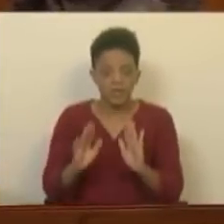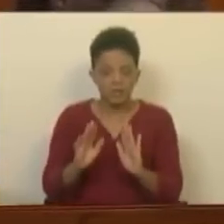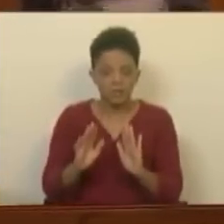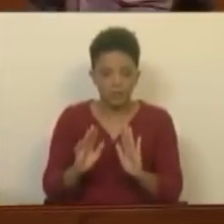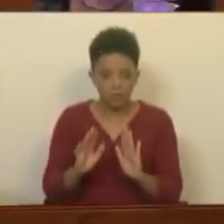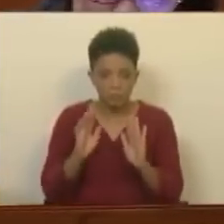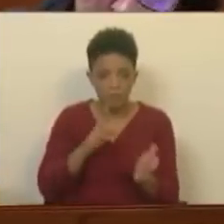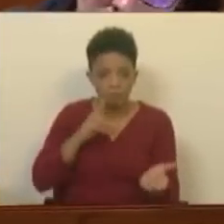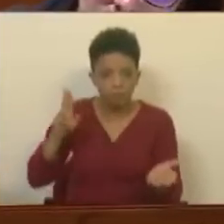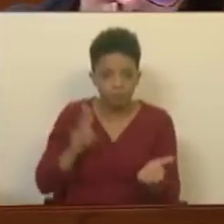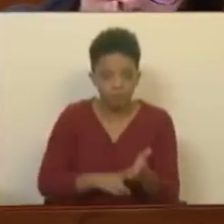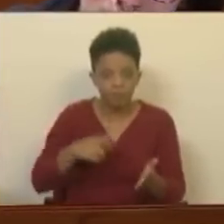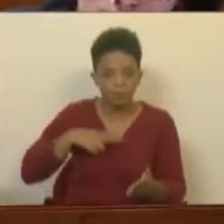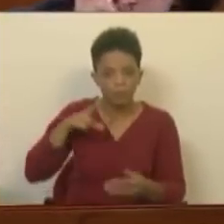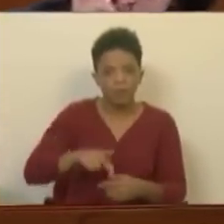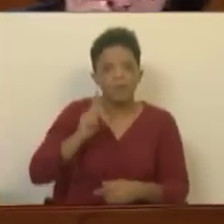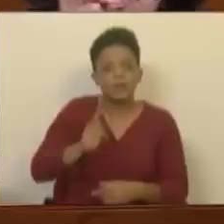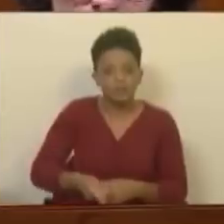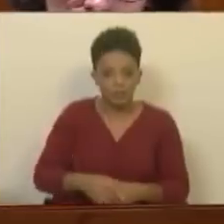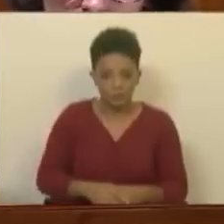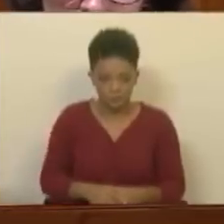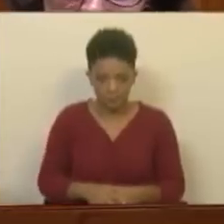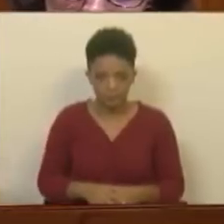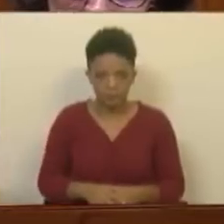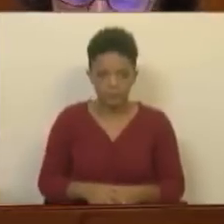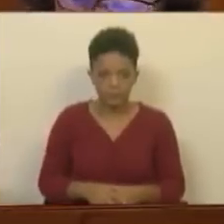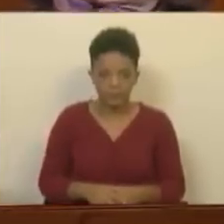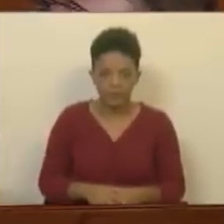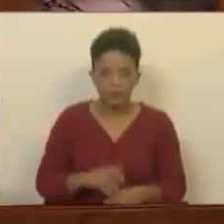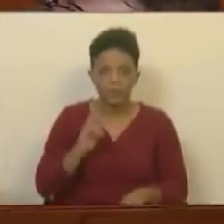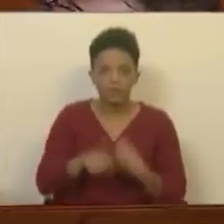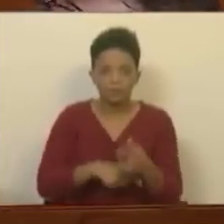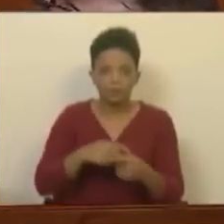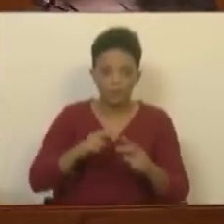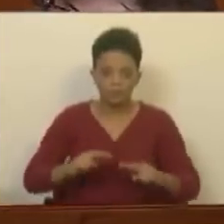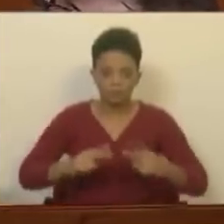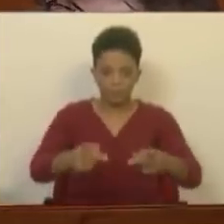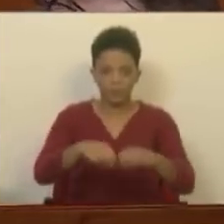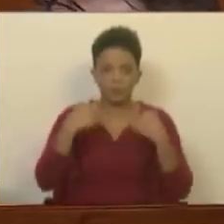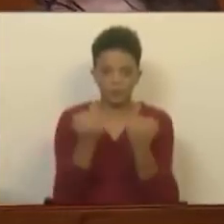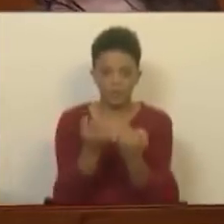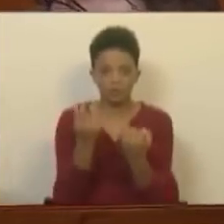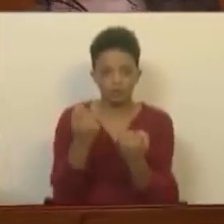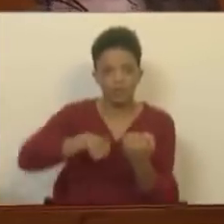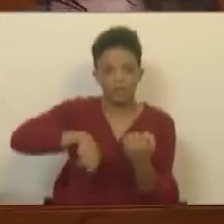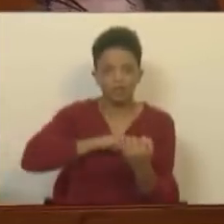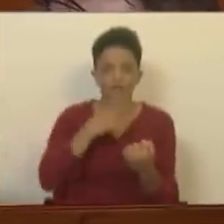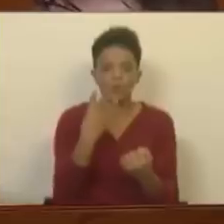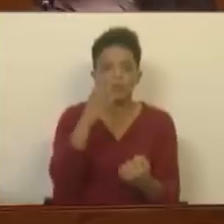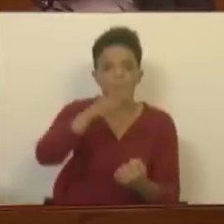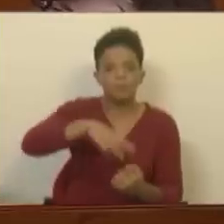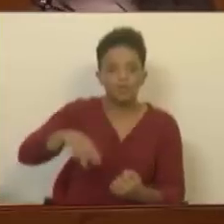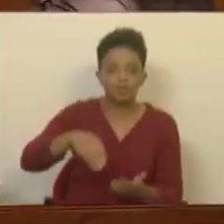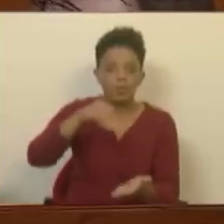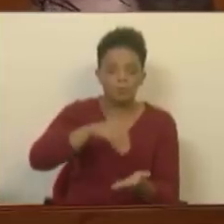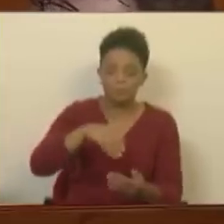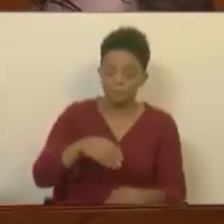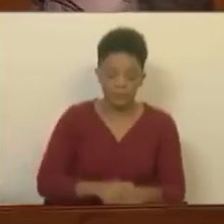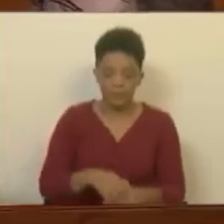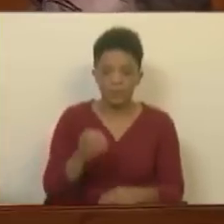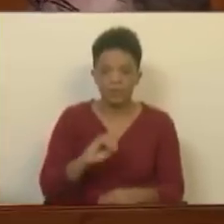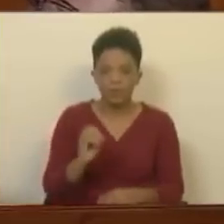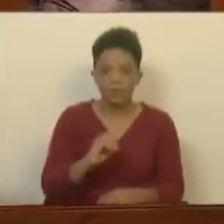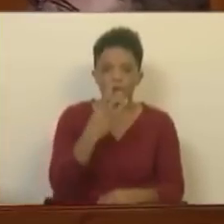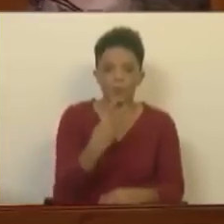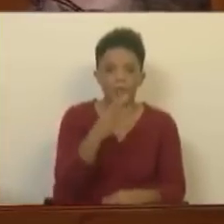é aquilo que é a realidade em Portugal é que após transferências sociais nós não temos quatro milhões de pobre ou melhor não